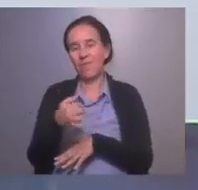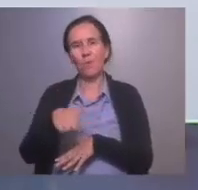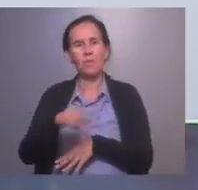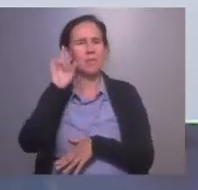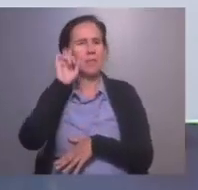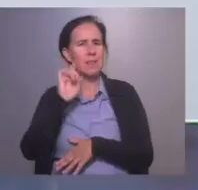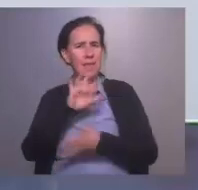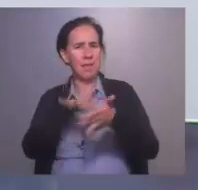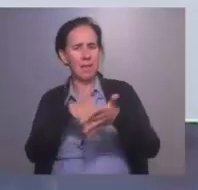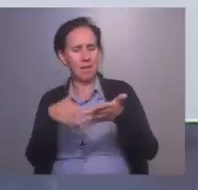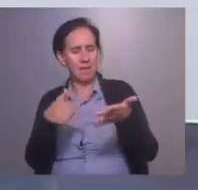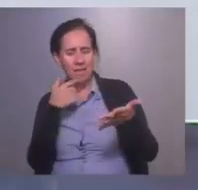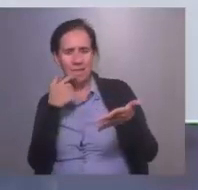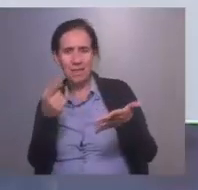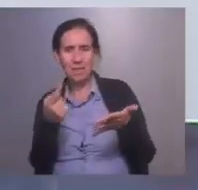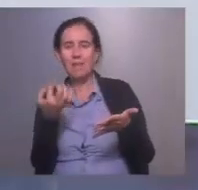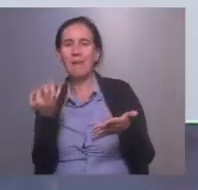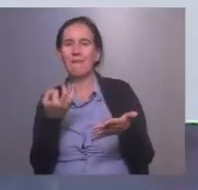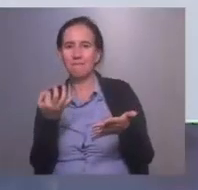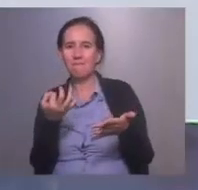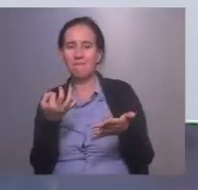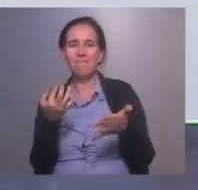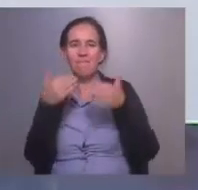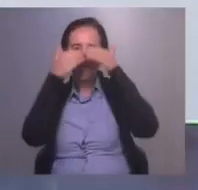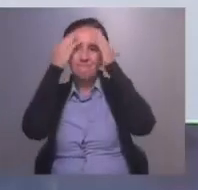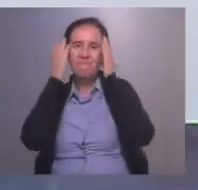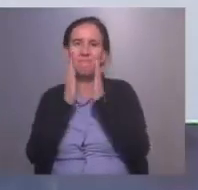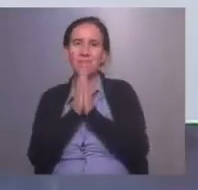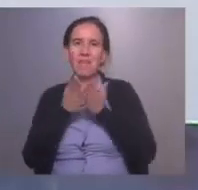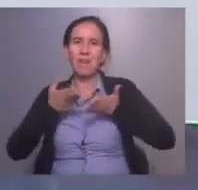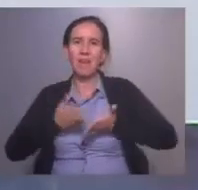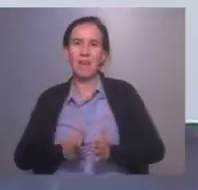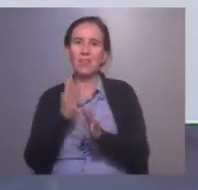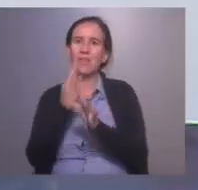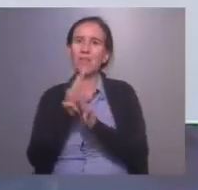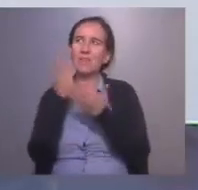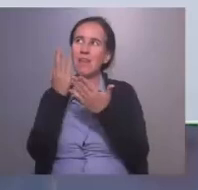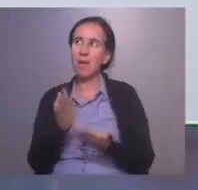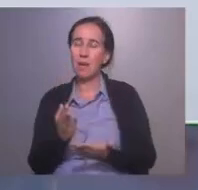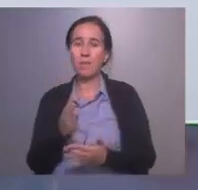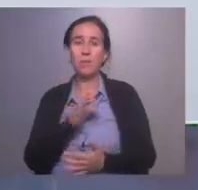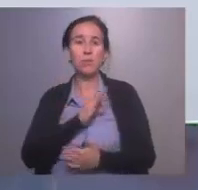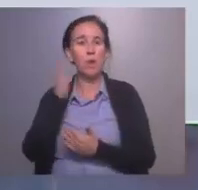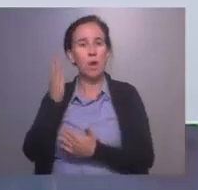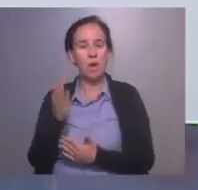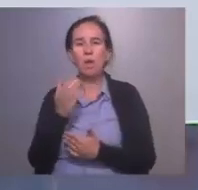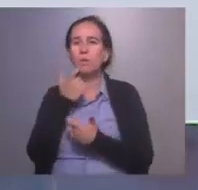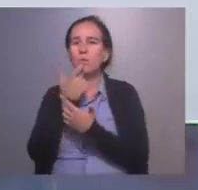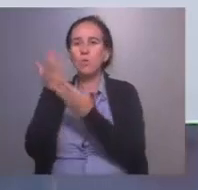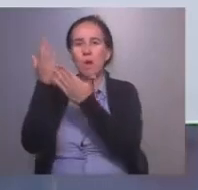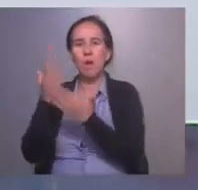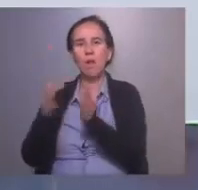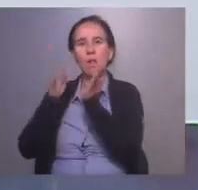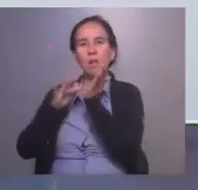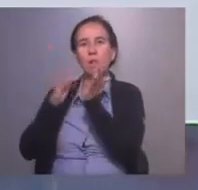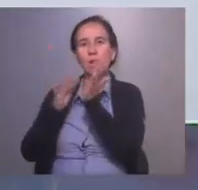assinala neste dia a festa do nascimento da Virgem Santa Maria. Louvemos o Senhor por todos os seus dons e,